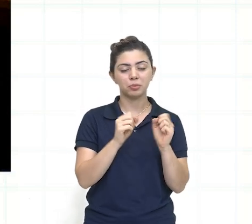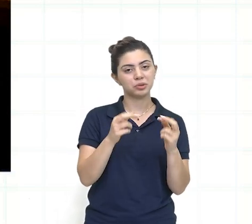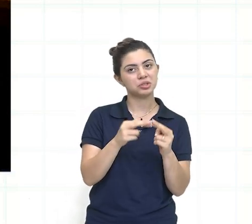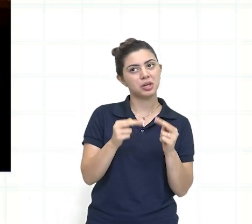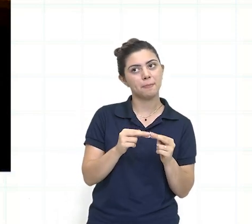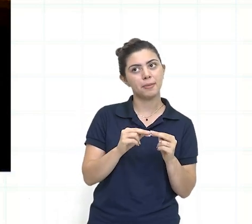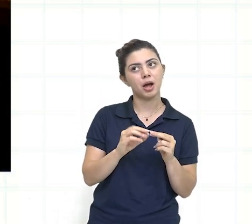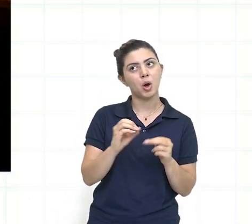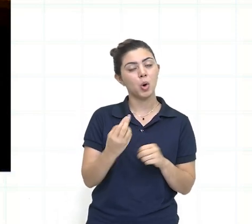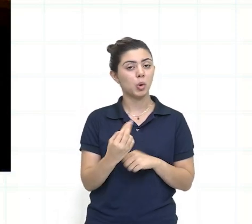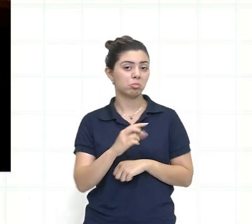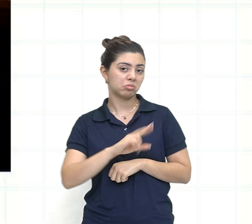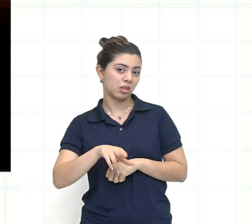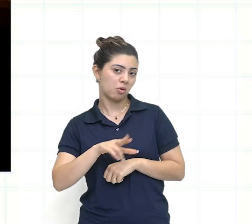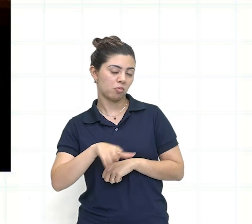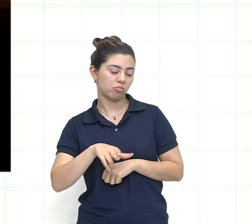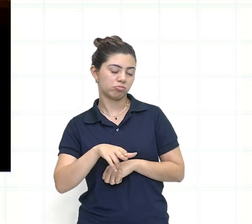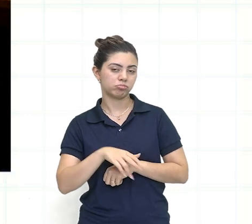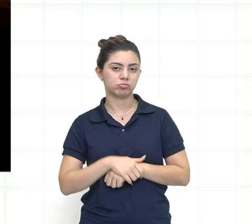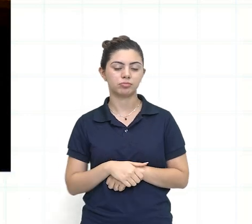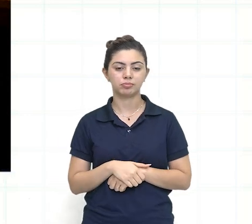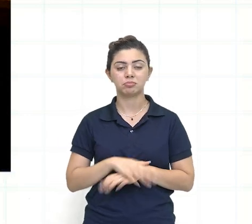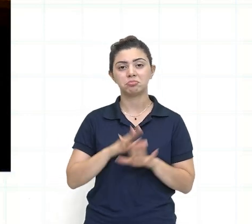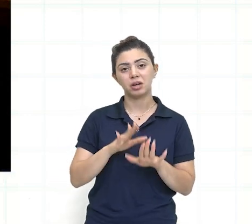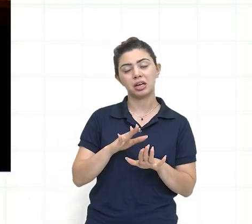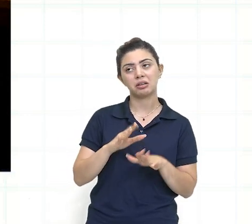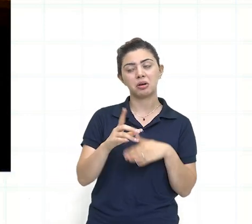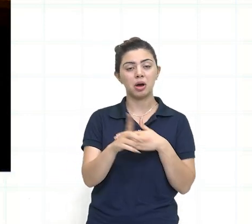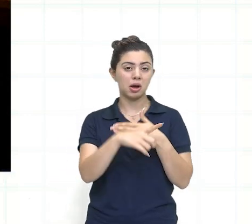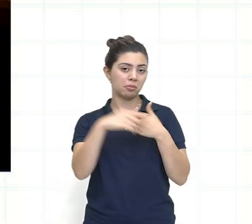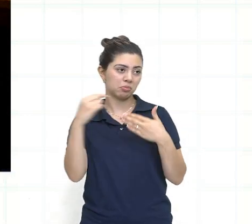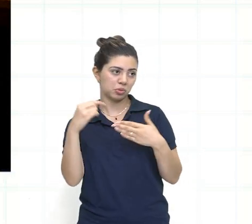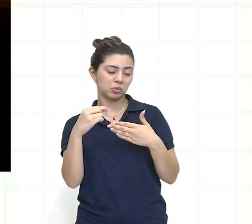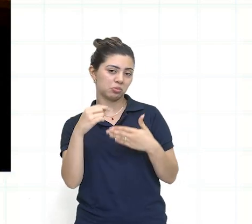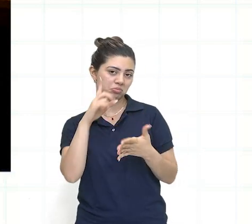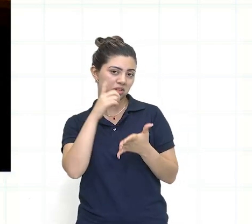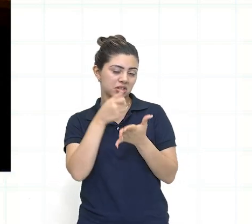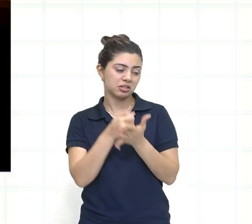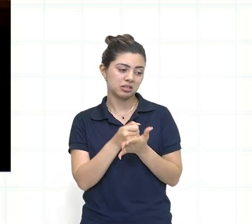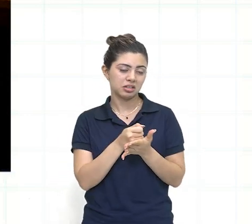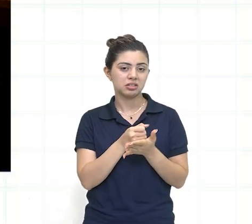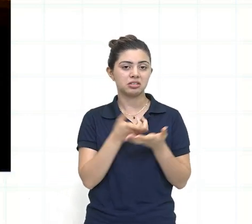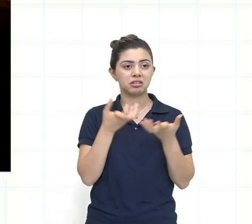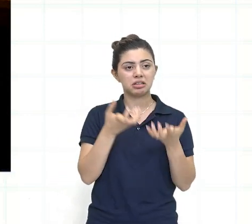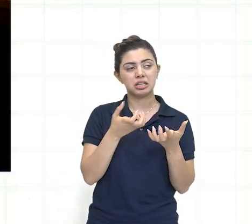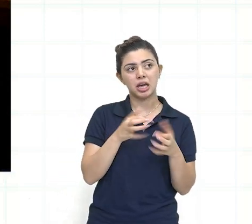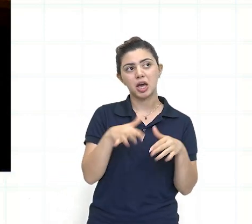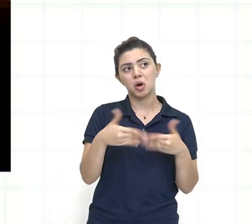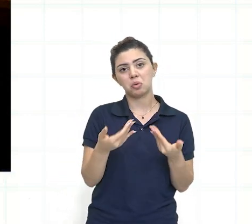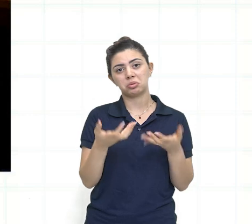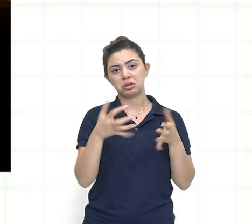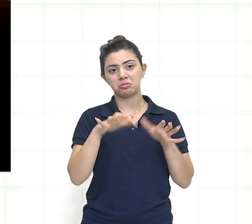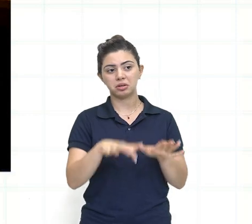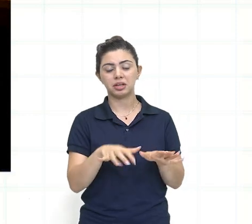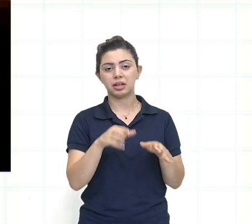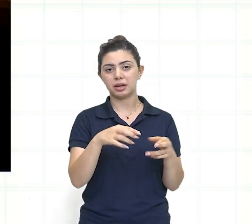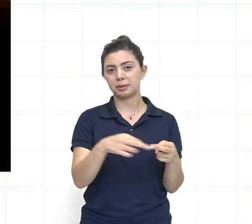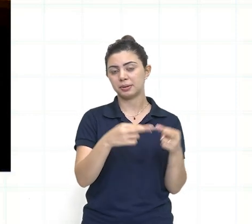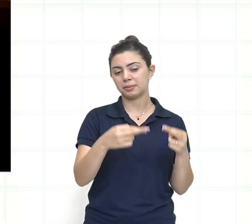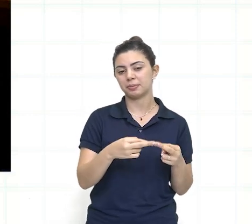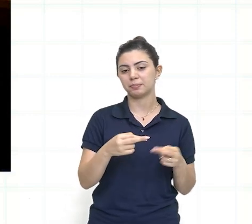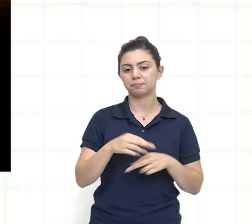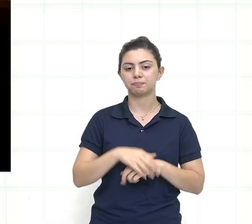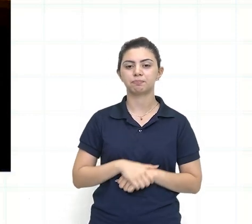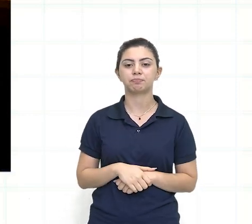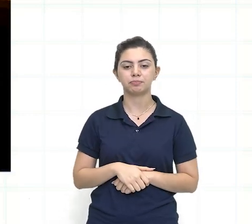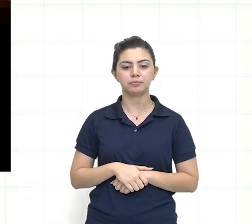não. Isso aí depende do gosto do poeta, né, da forma como ele quer constituir o seu poema. Assim, opõe-se